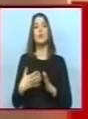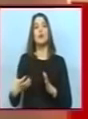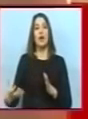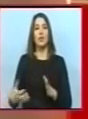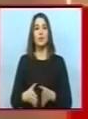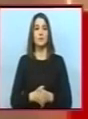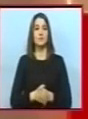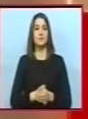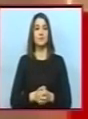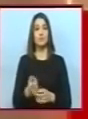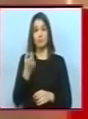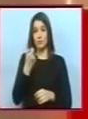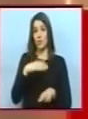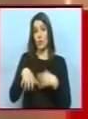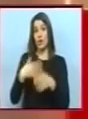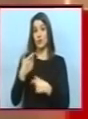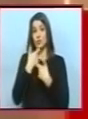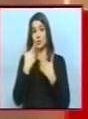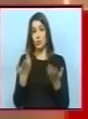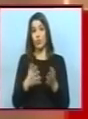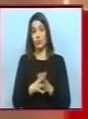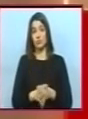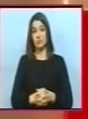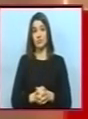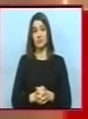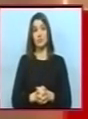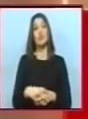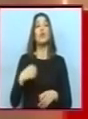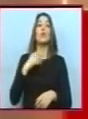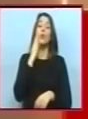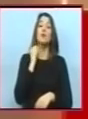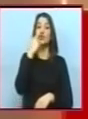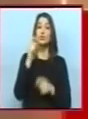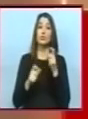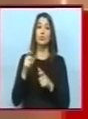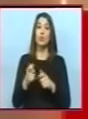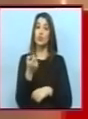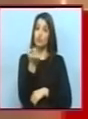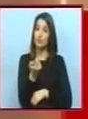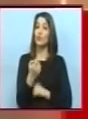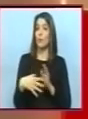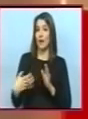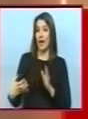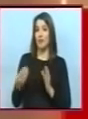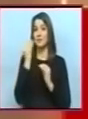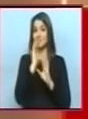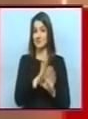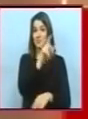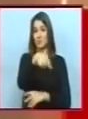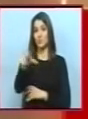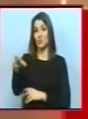Ou um bocadinho de tudo. Eu acho que as pessoas são um bocadinho complicadas. As